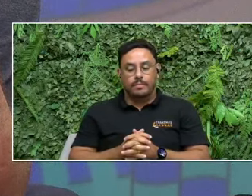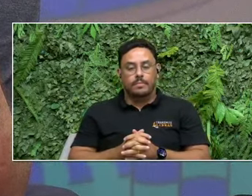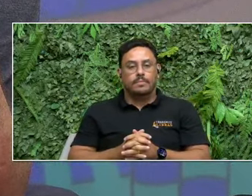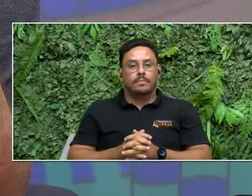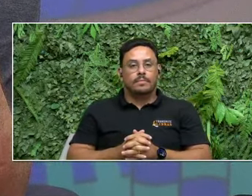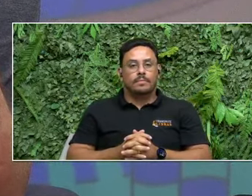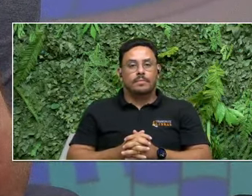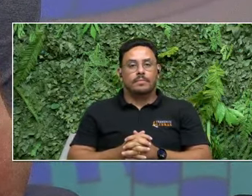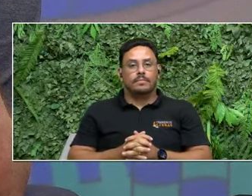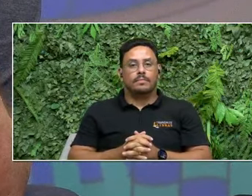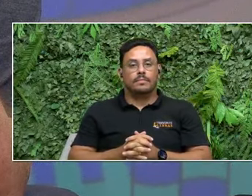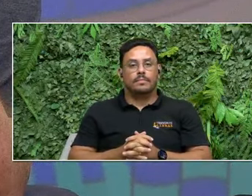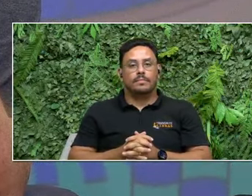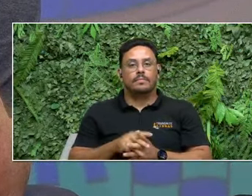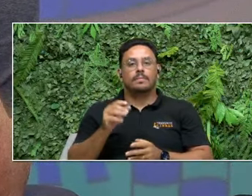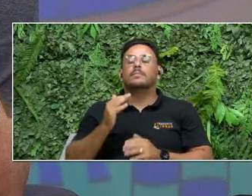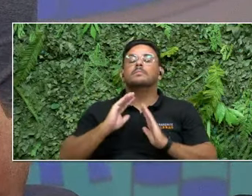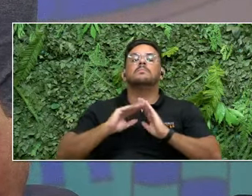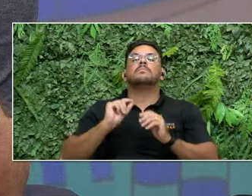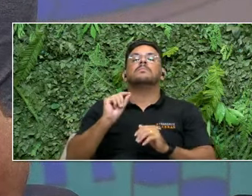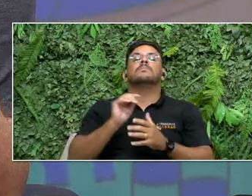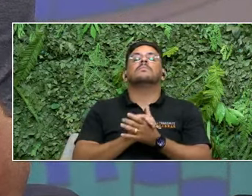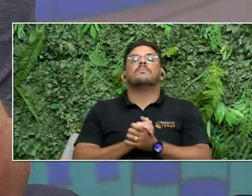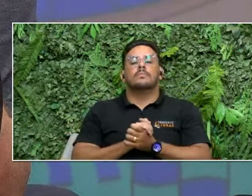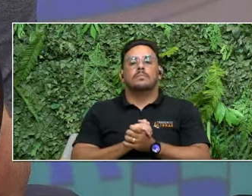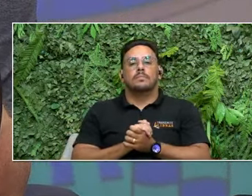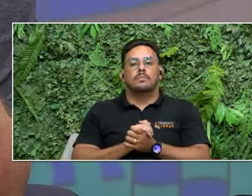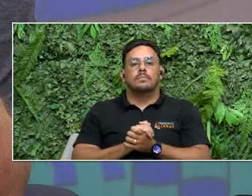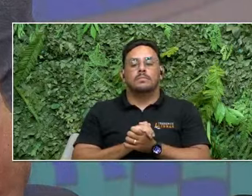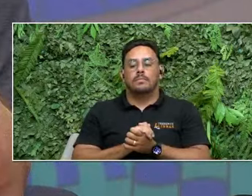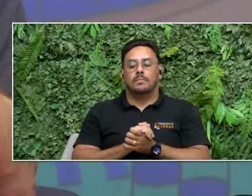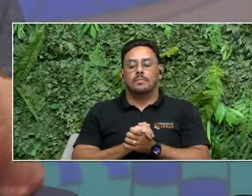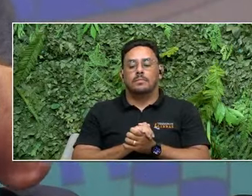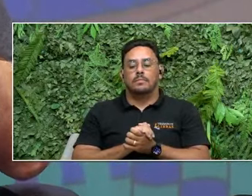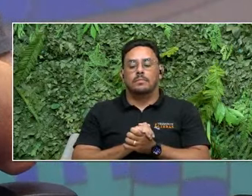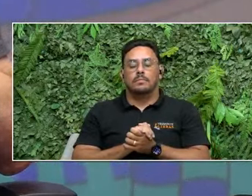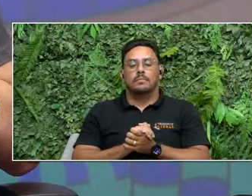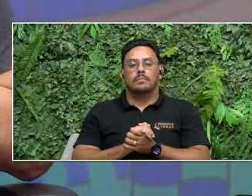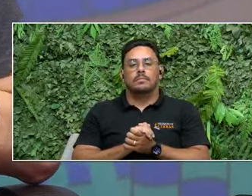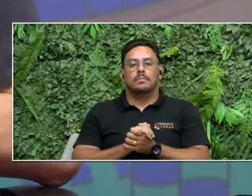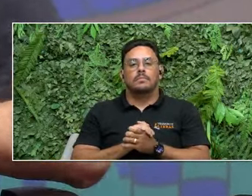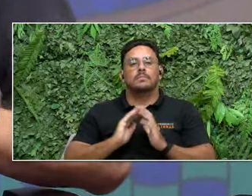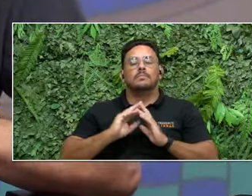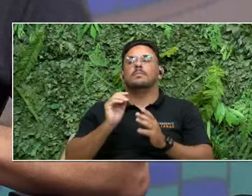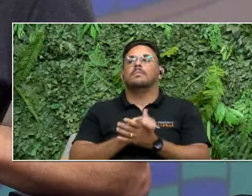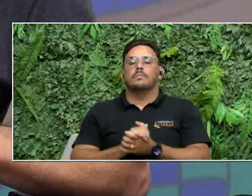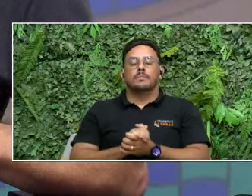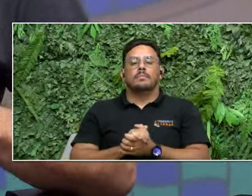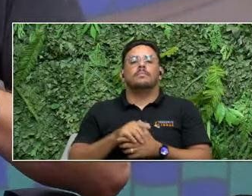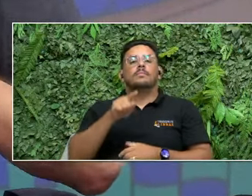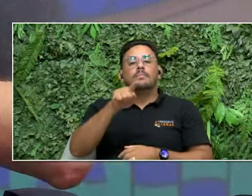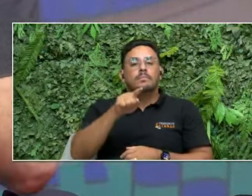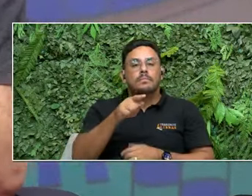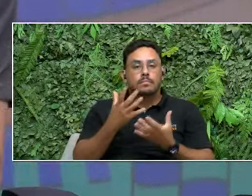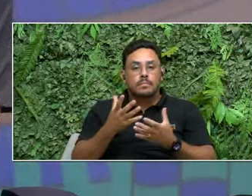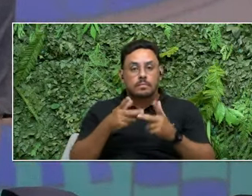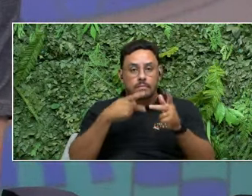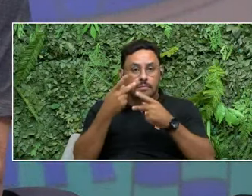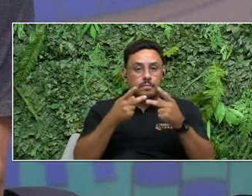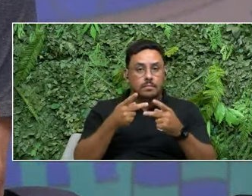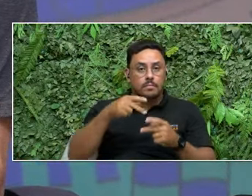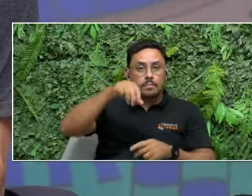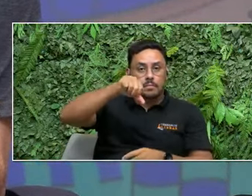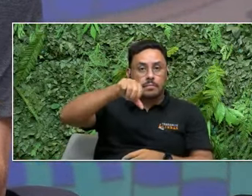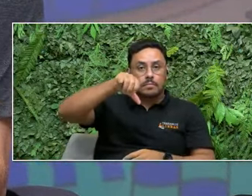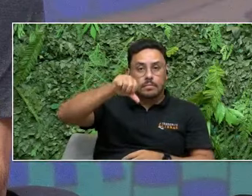fala quem chamou tem prioridade Ninguém chamou e você quiser falar com a gente